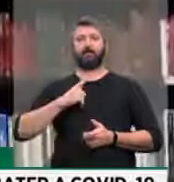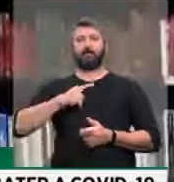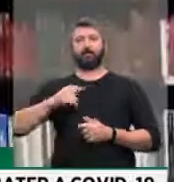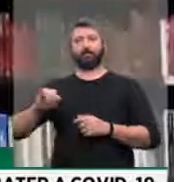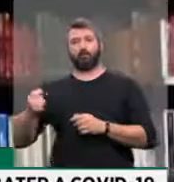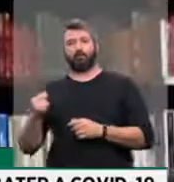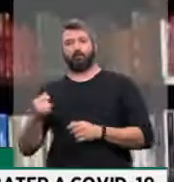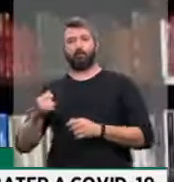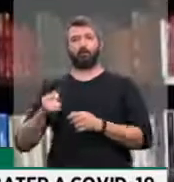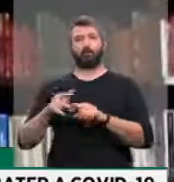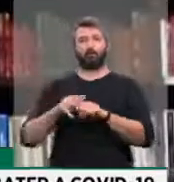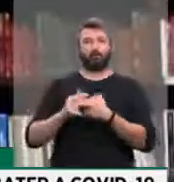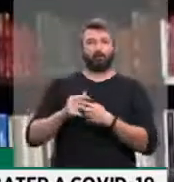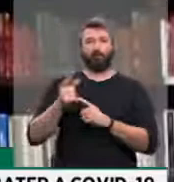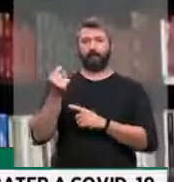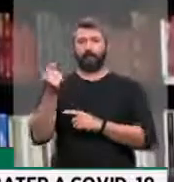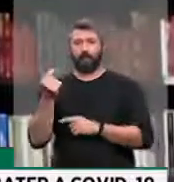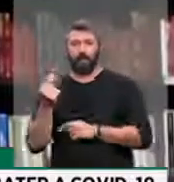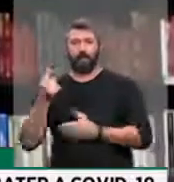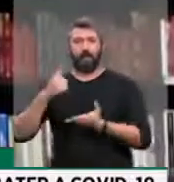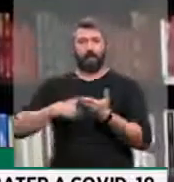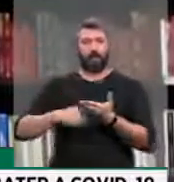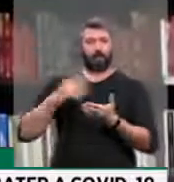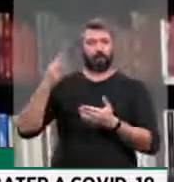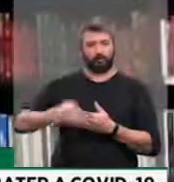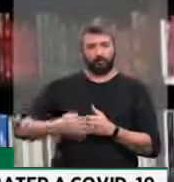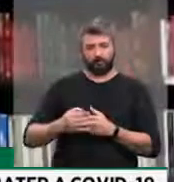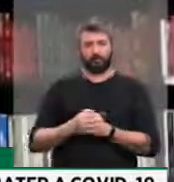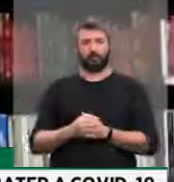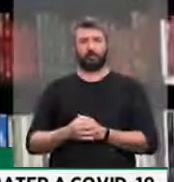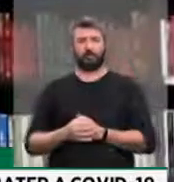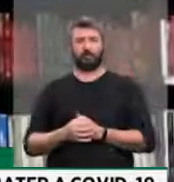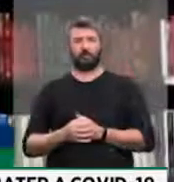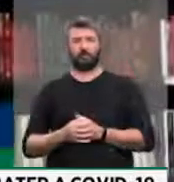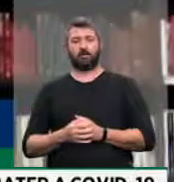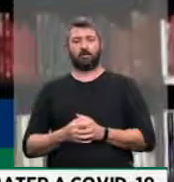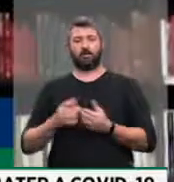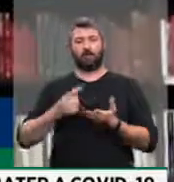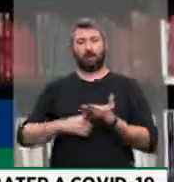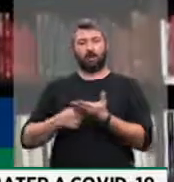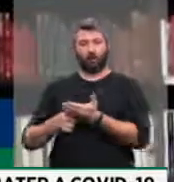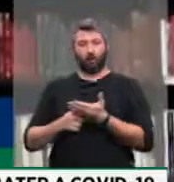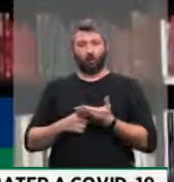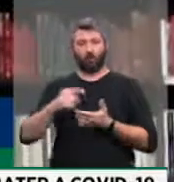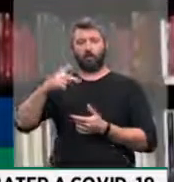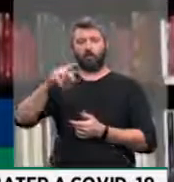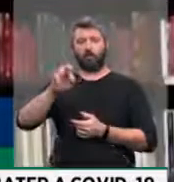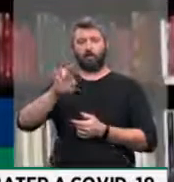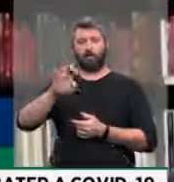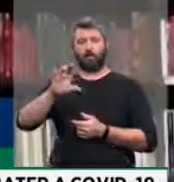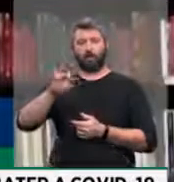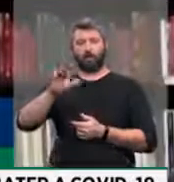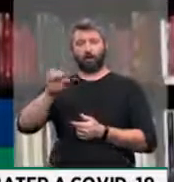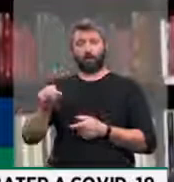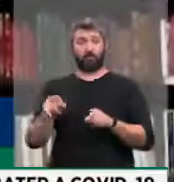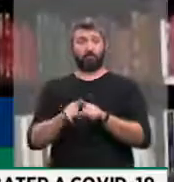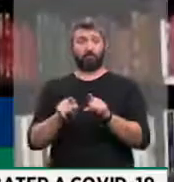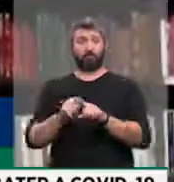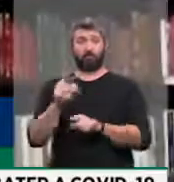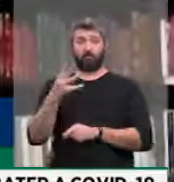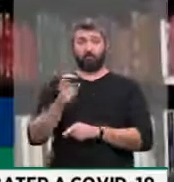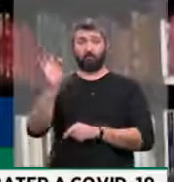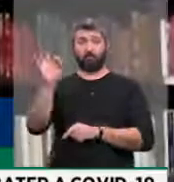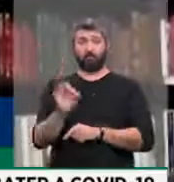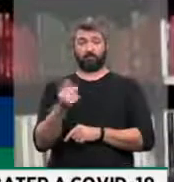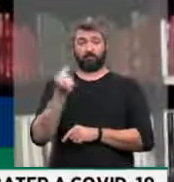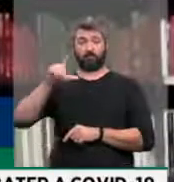ou mediante acordos diretos perante juízos auxiliares de conciliação de precatórios, com redução máxima de 40% do